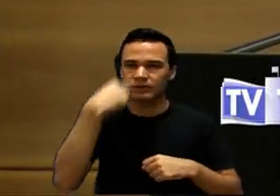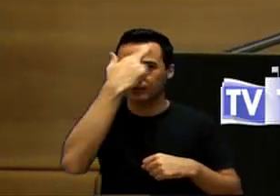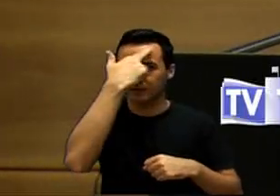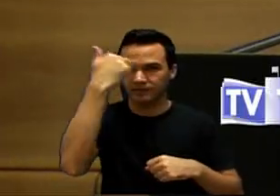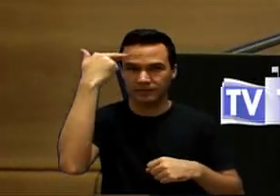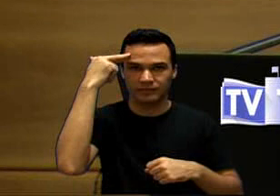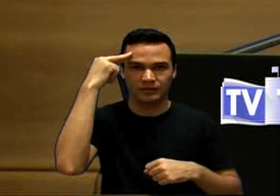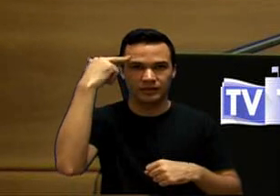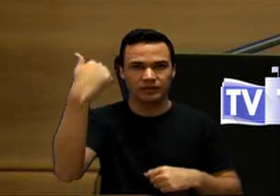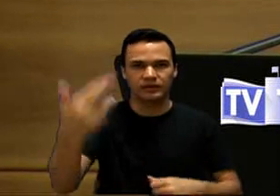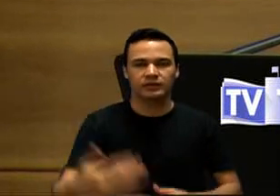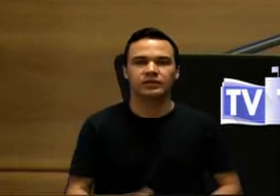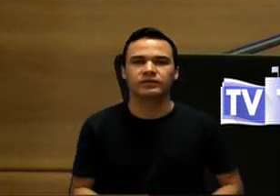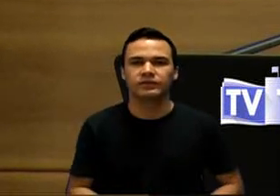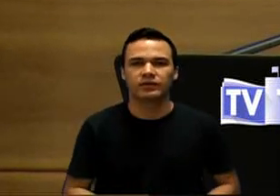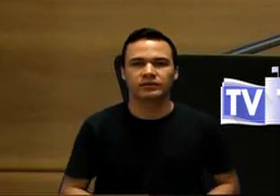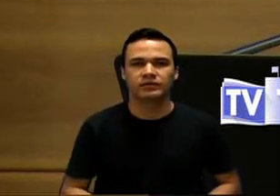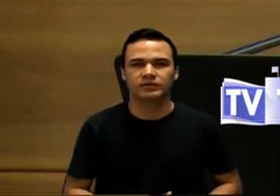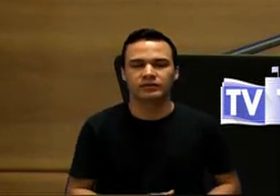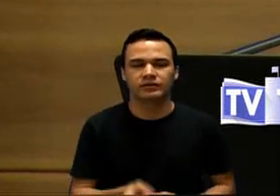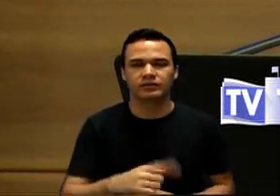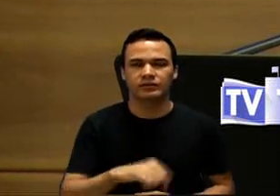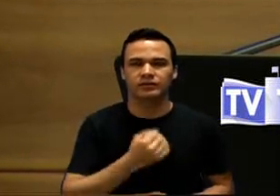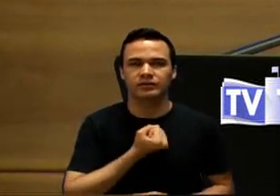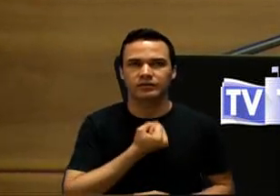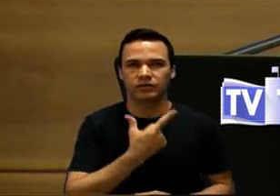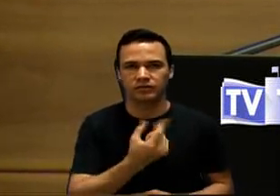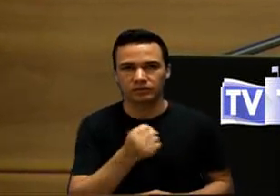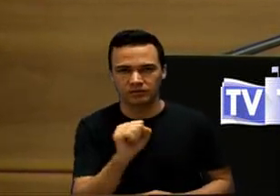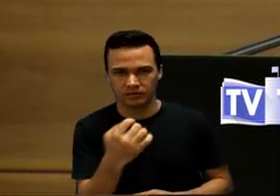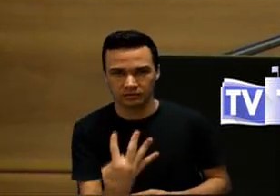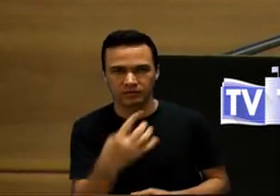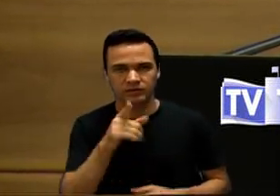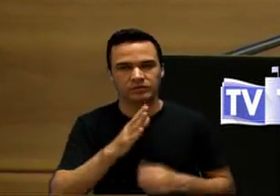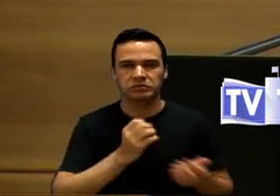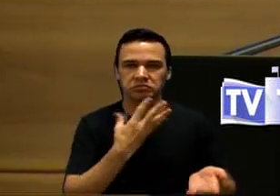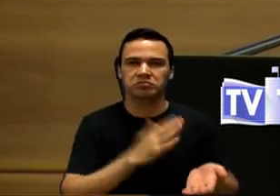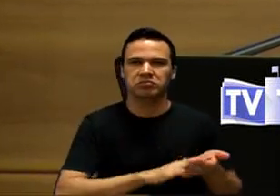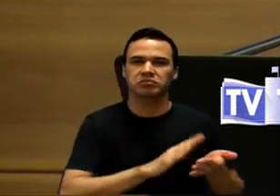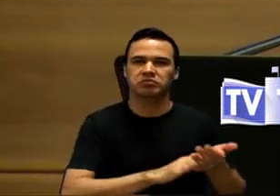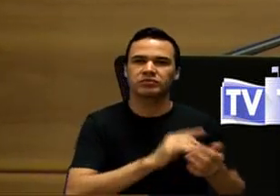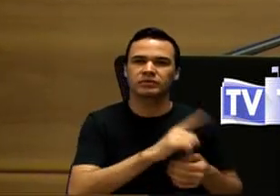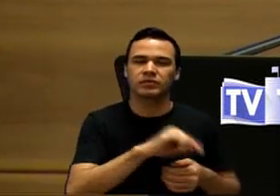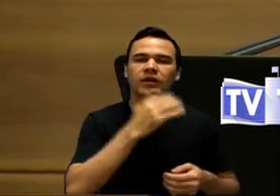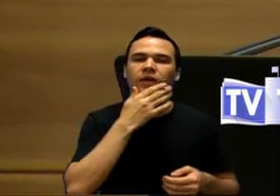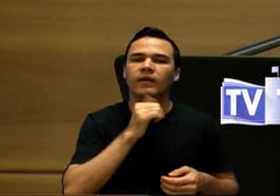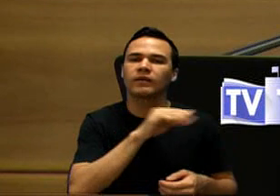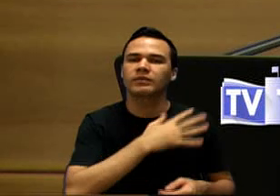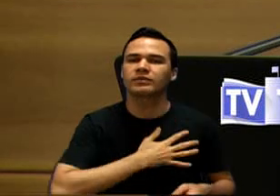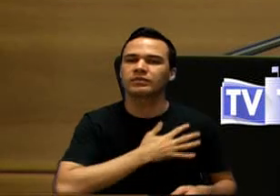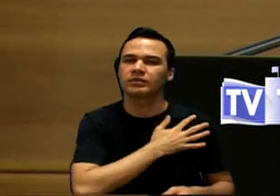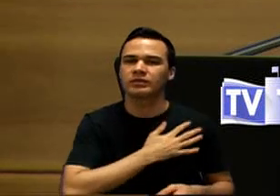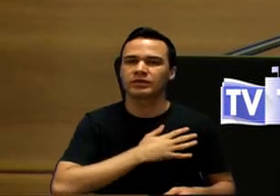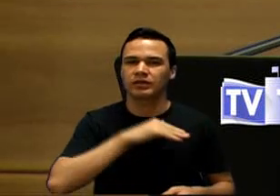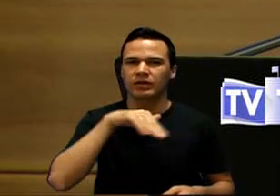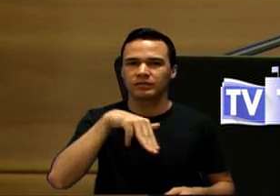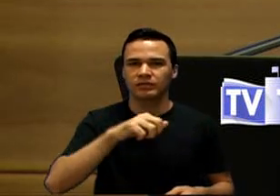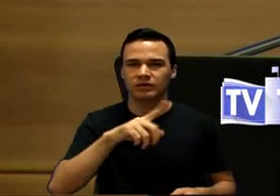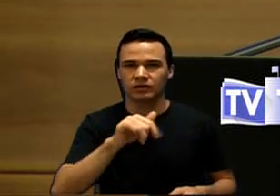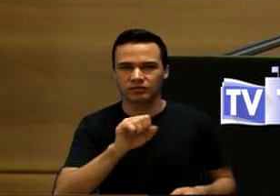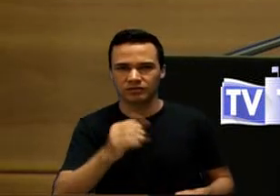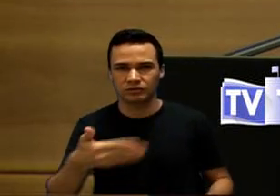Domingos Militão. Requerimento 284. Voto de congratulações ao major PM Marlon Dalla